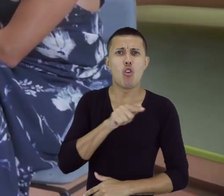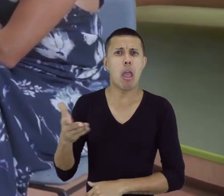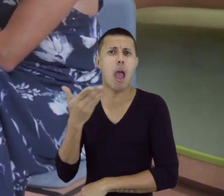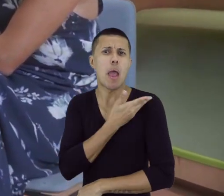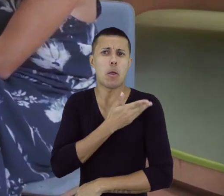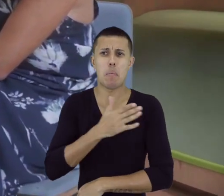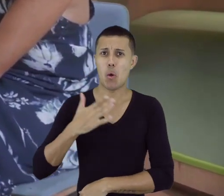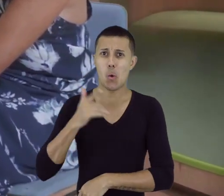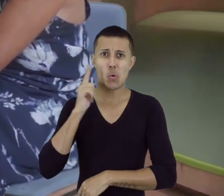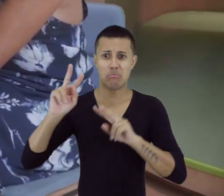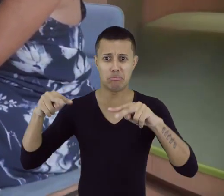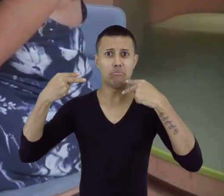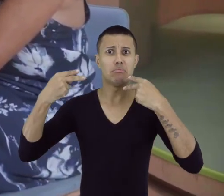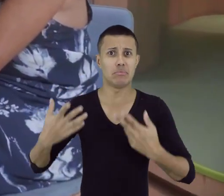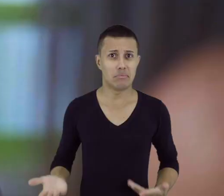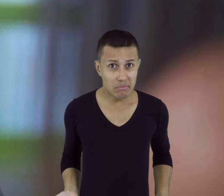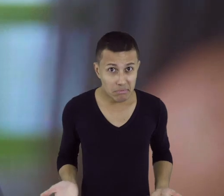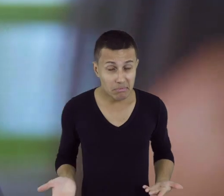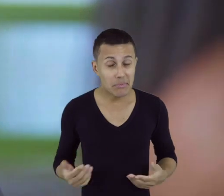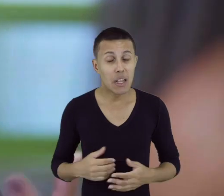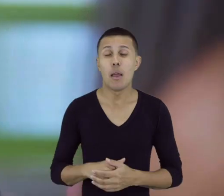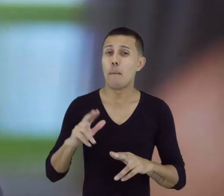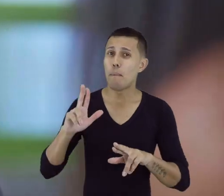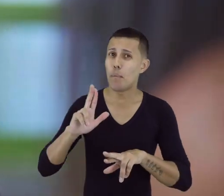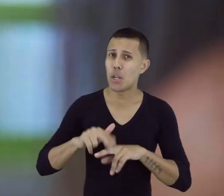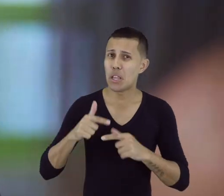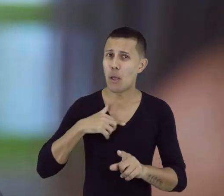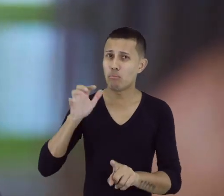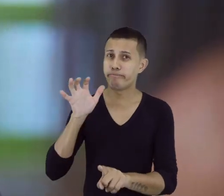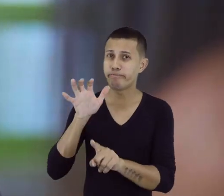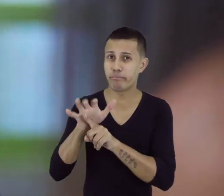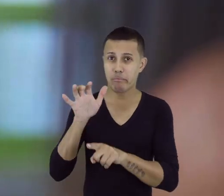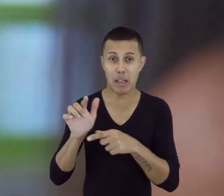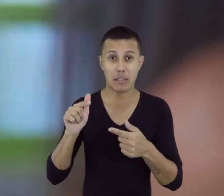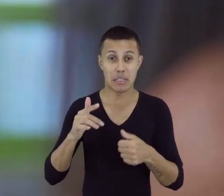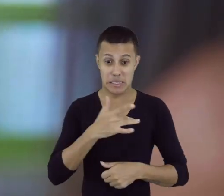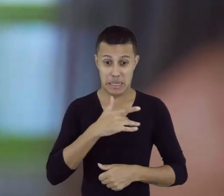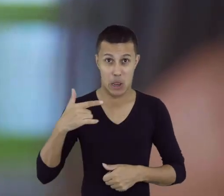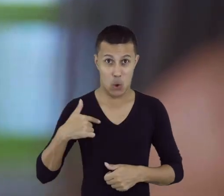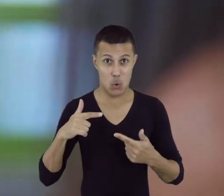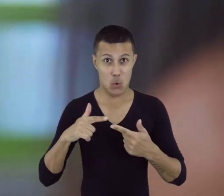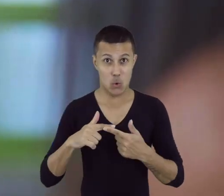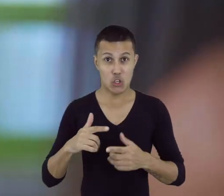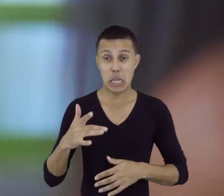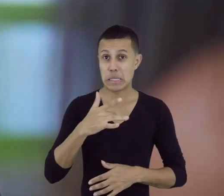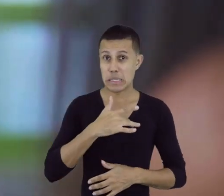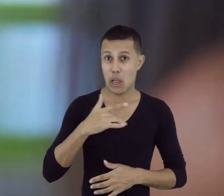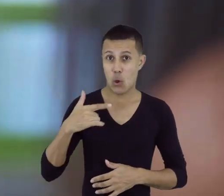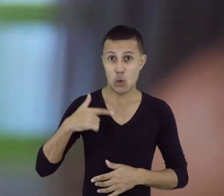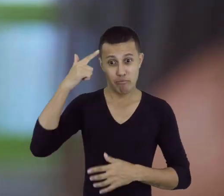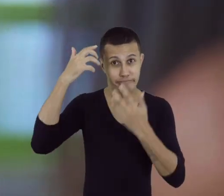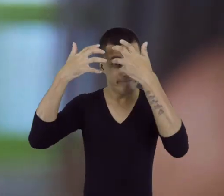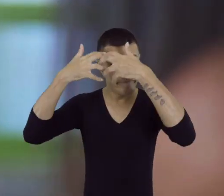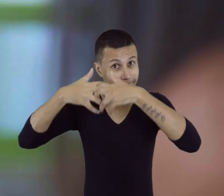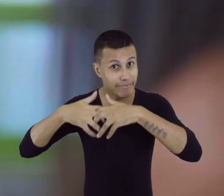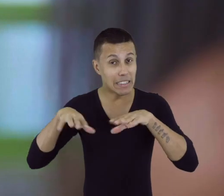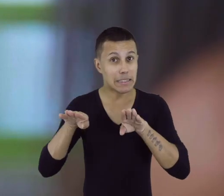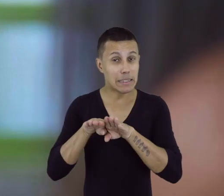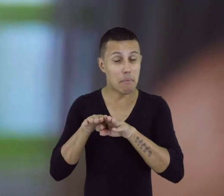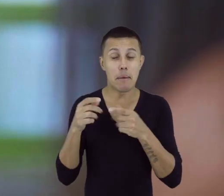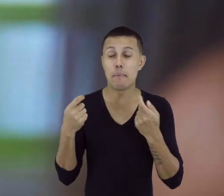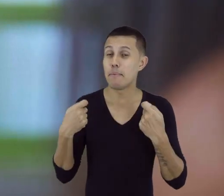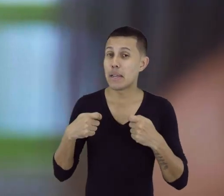o meu colega homem para ser reconhecido? Então, tudo isso tem um impacto, né, na saúde física, na saúde emocional, e eu acho que a gente